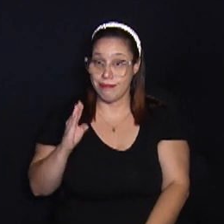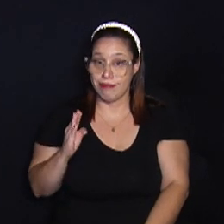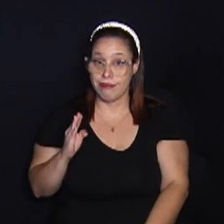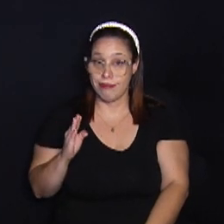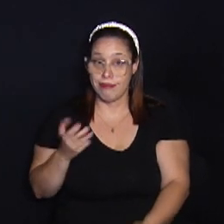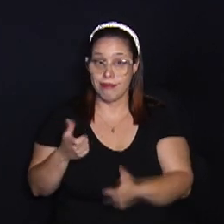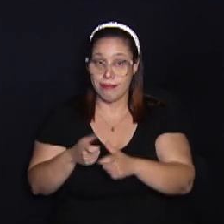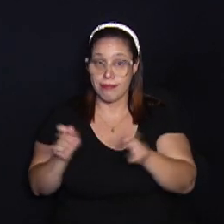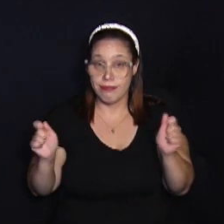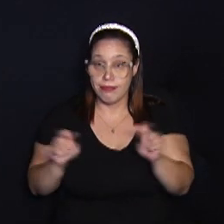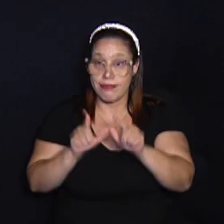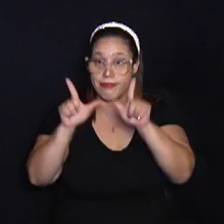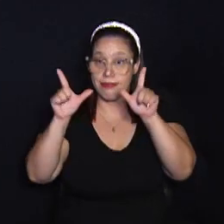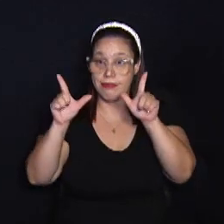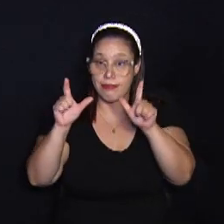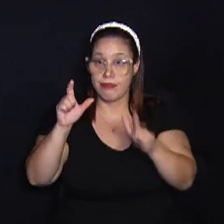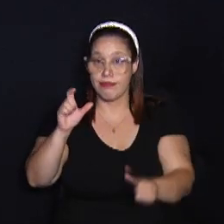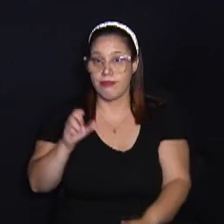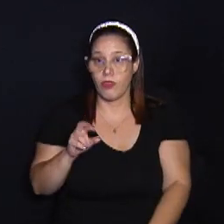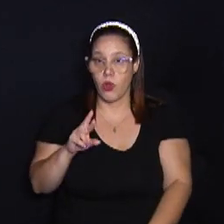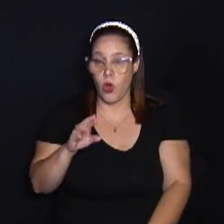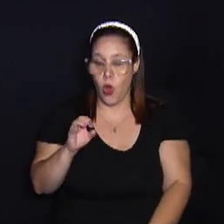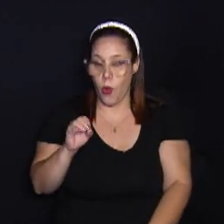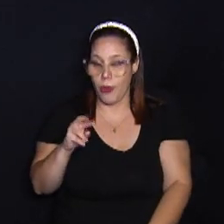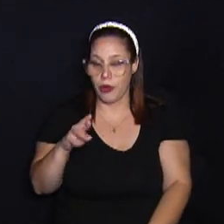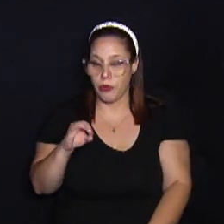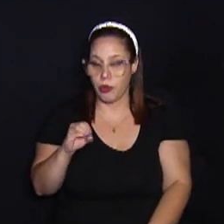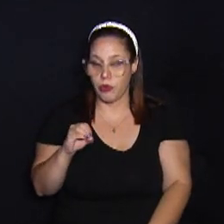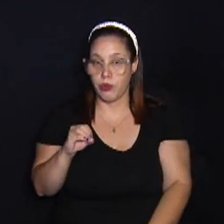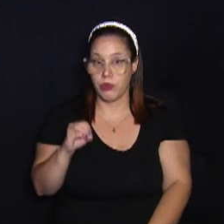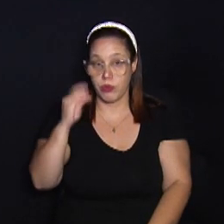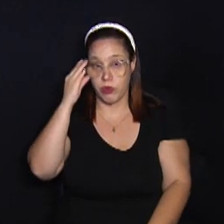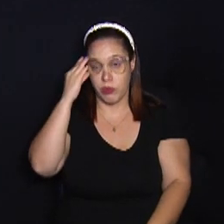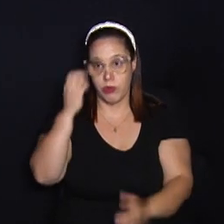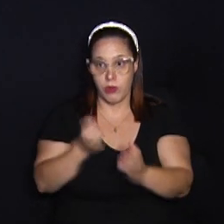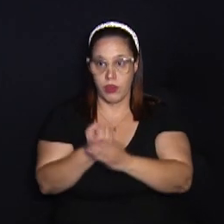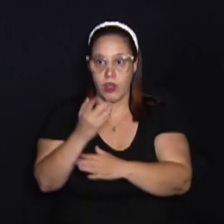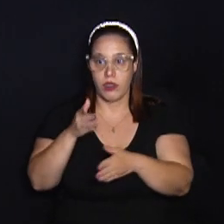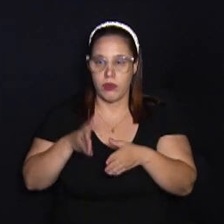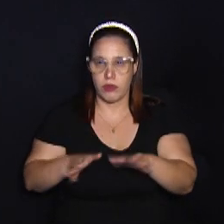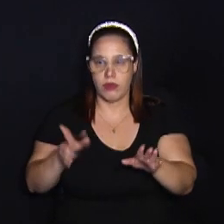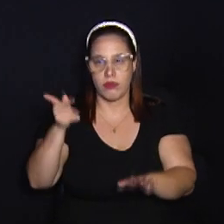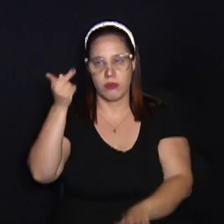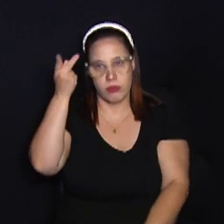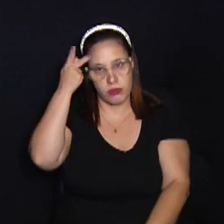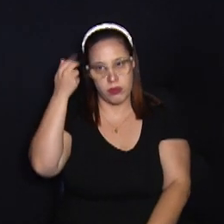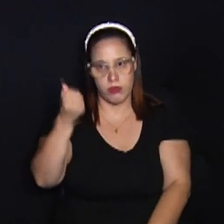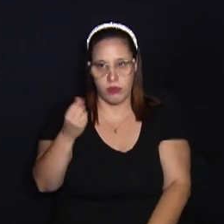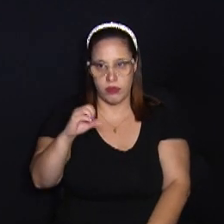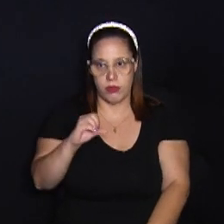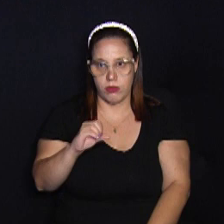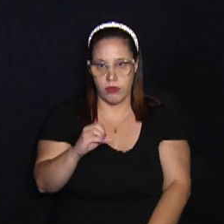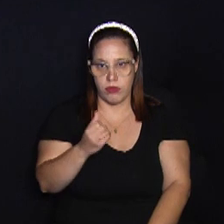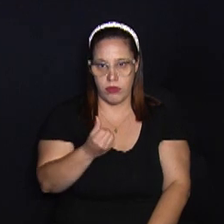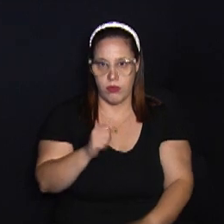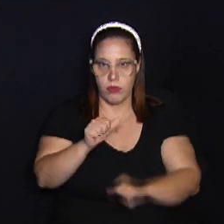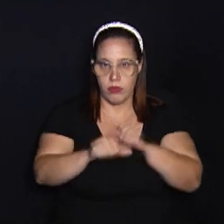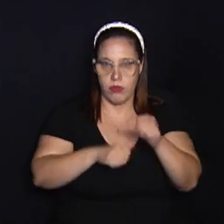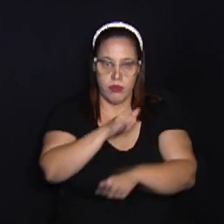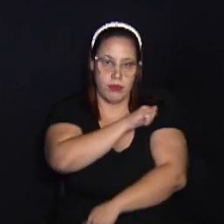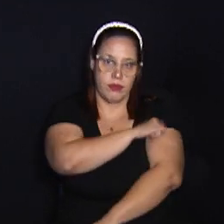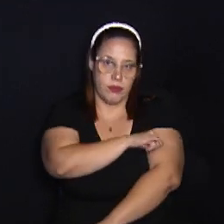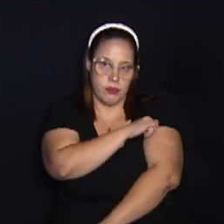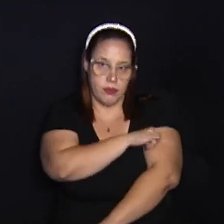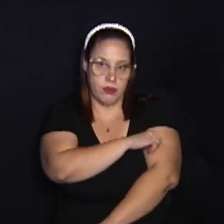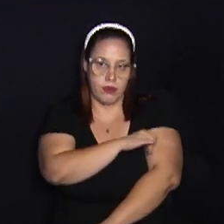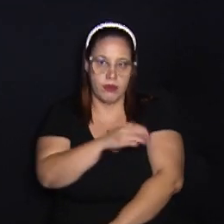o paisagista de maior destaque foi Roberto Burle Marx, que nasceu em São Paulo em 1909, mudou-se para o Rio